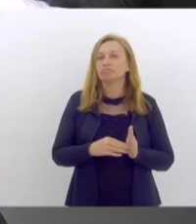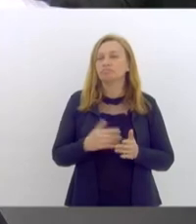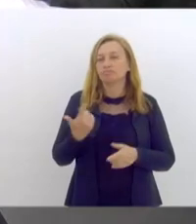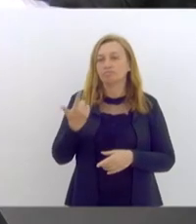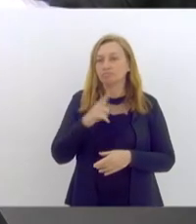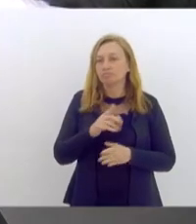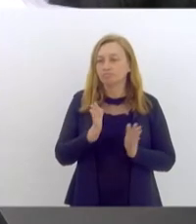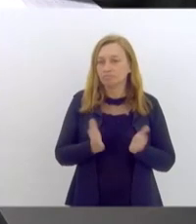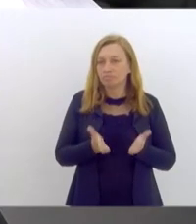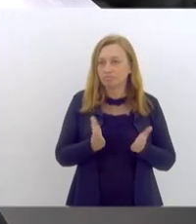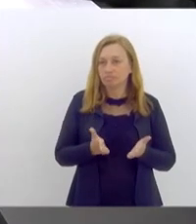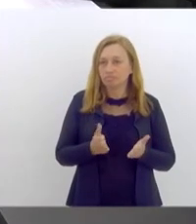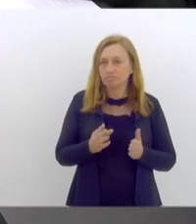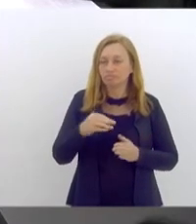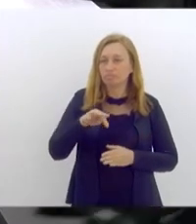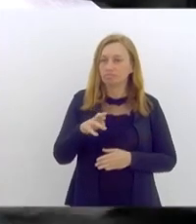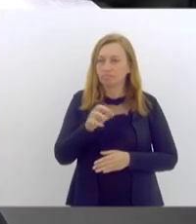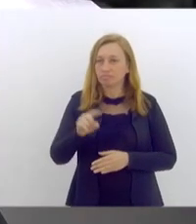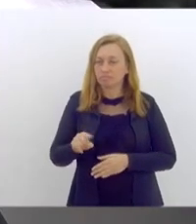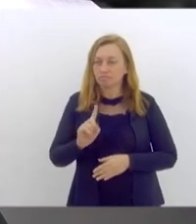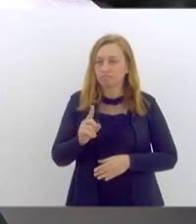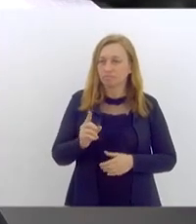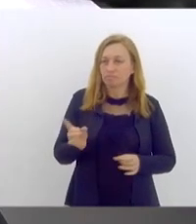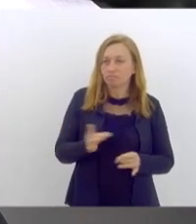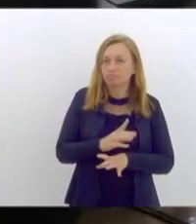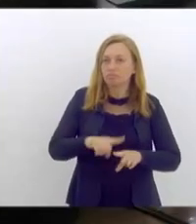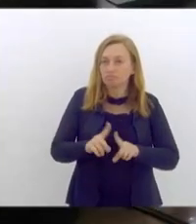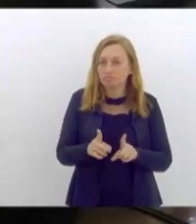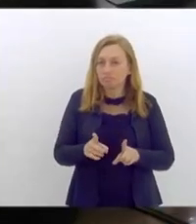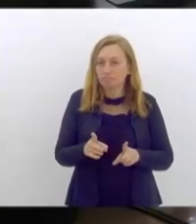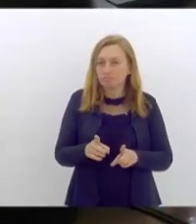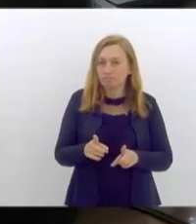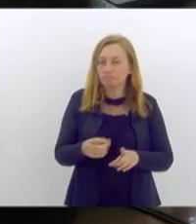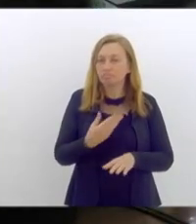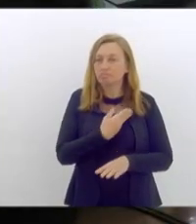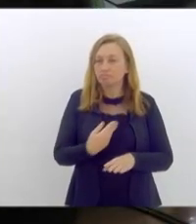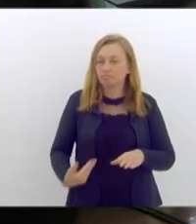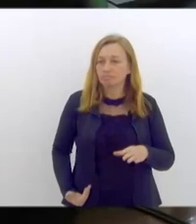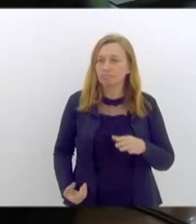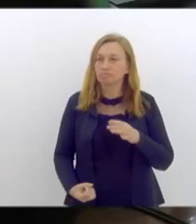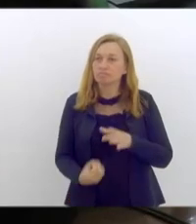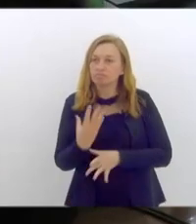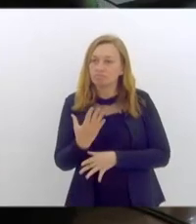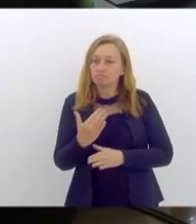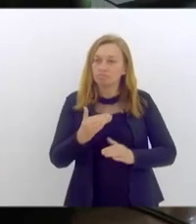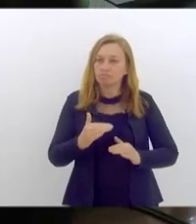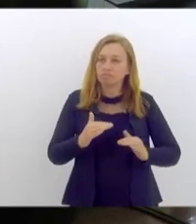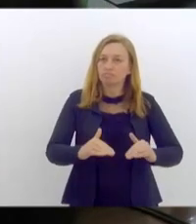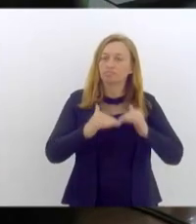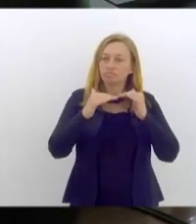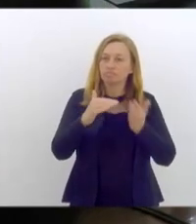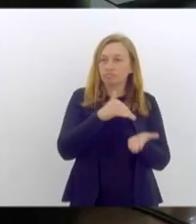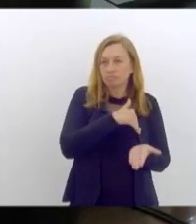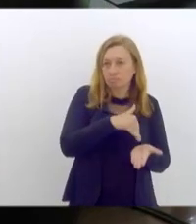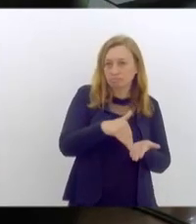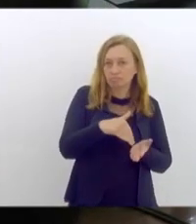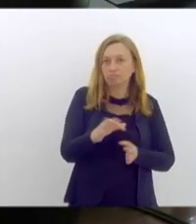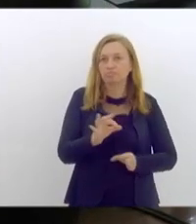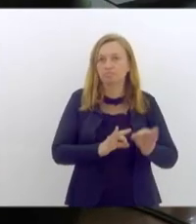porque a matriz são produtos tá pronto mas criou o governador criou a subsecretaria de